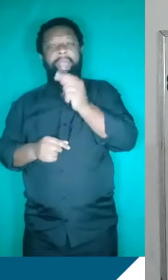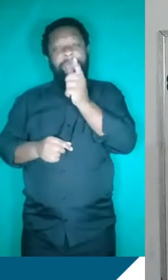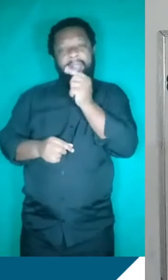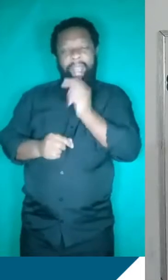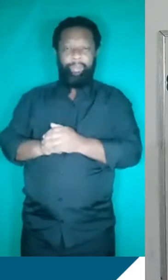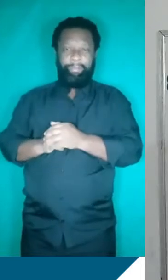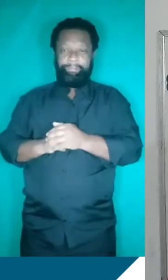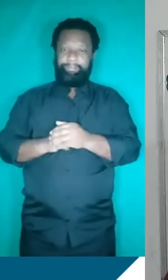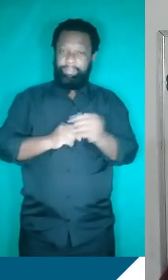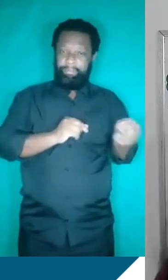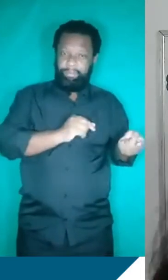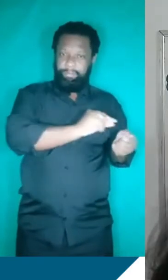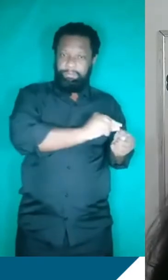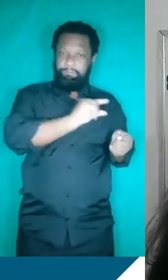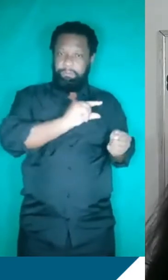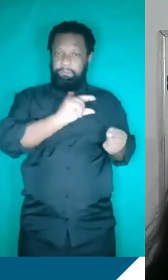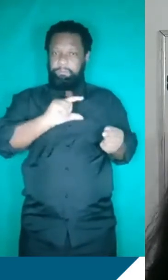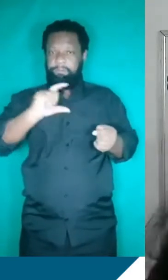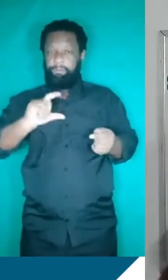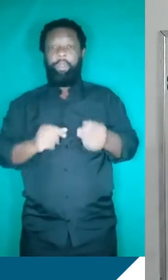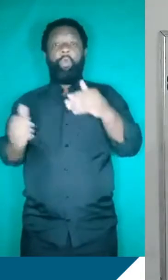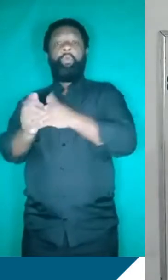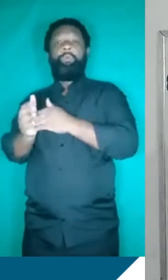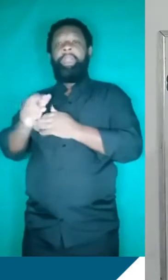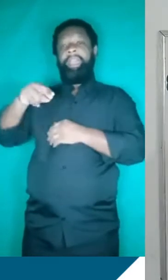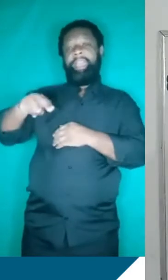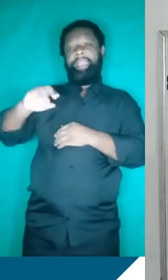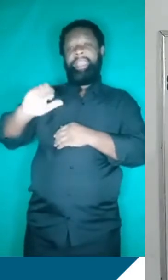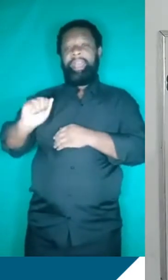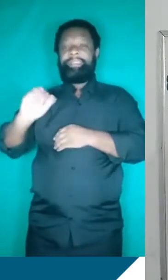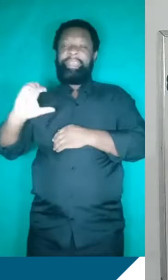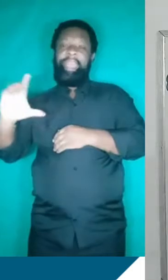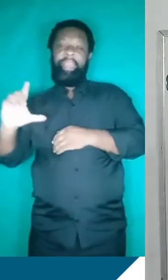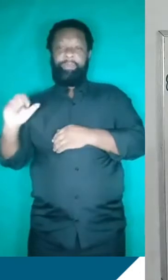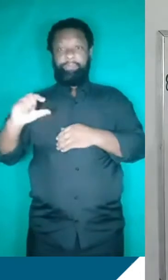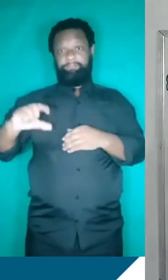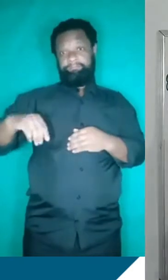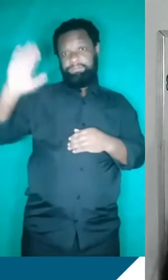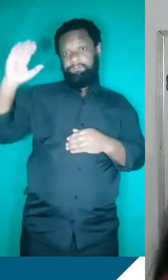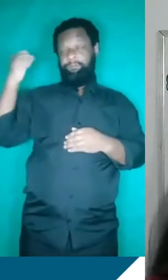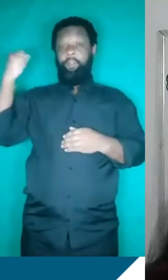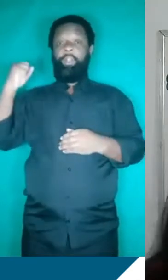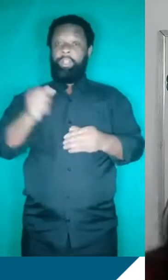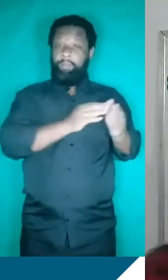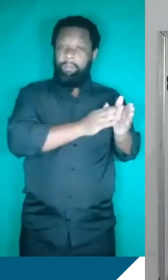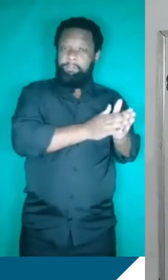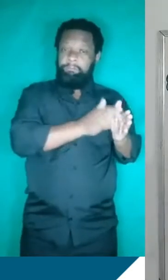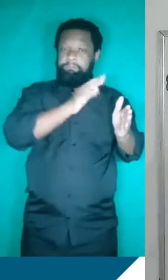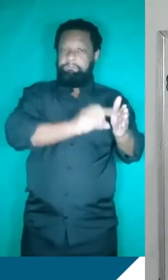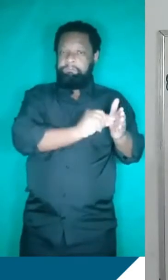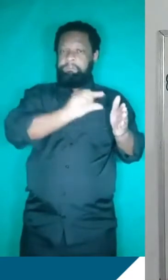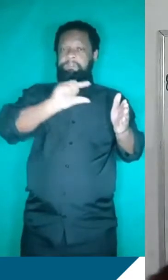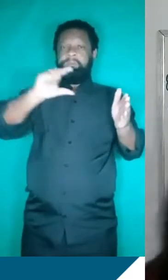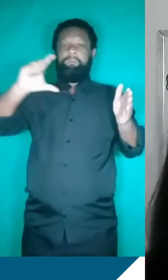que é a água, que é mais forte do que o HI. E por último, o NaCl, que tem a interação mais forte, que nem se encaixa